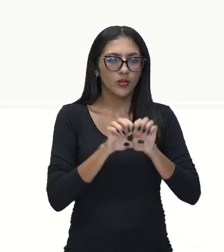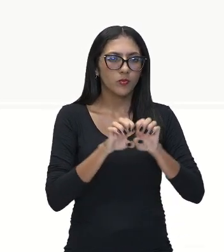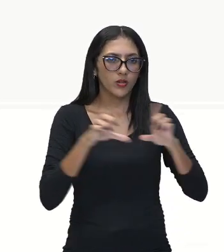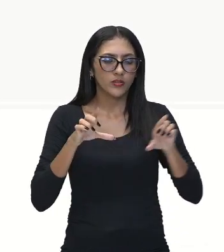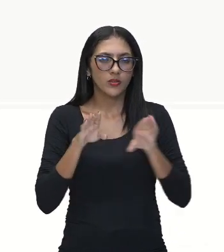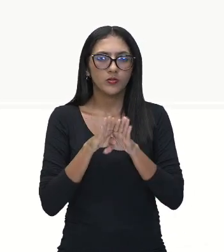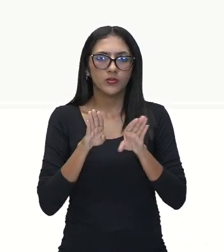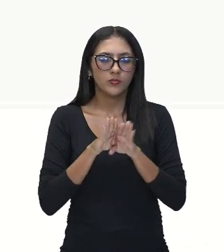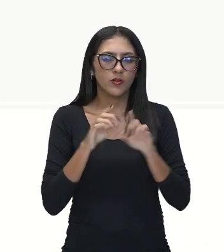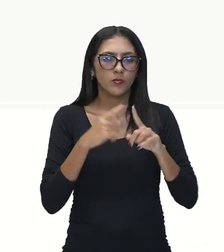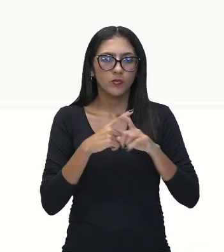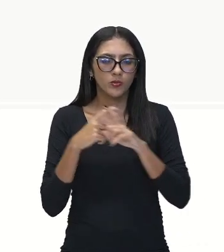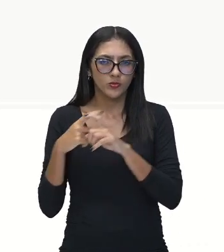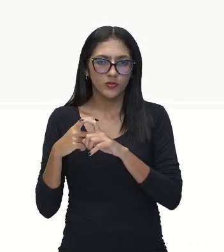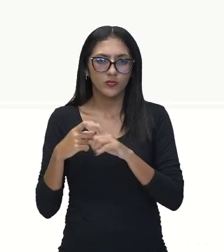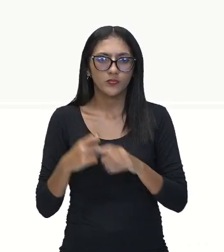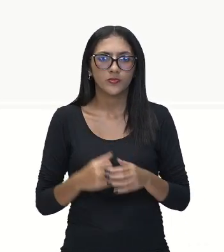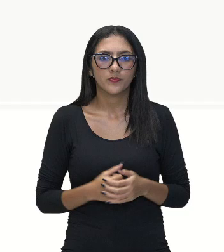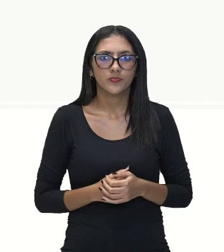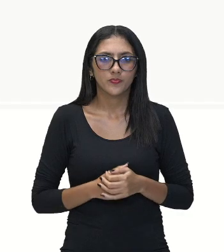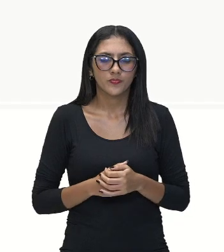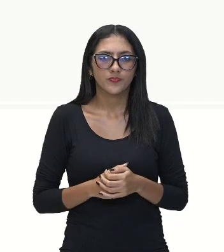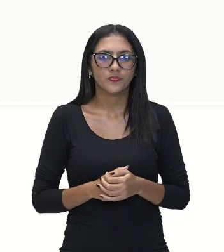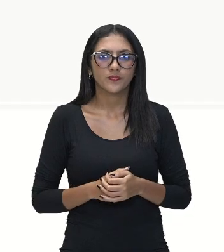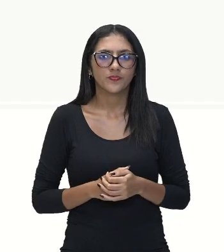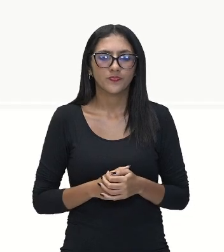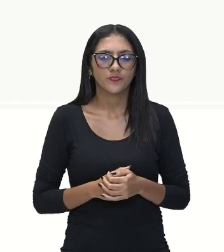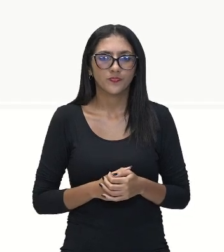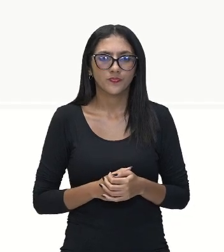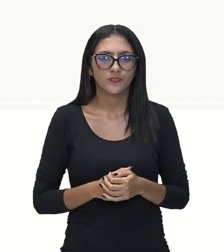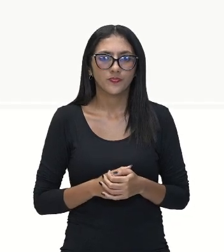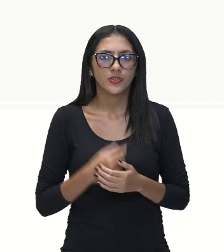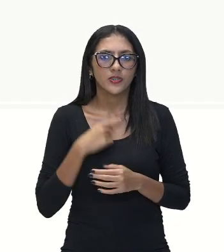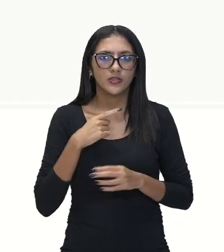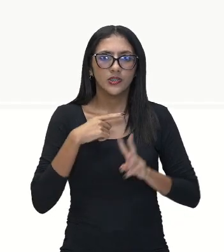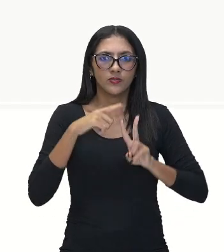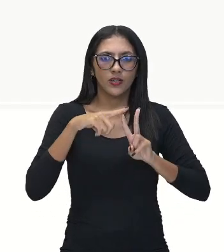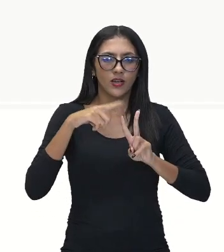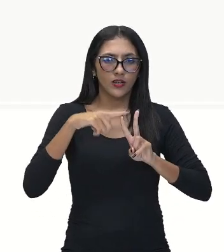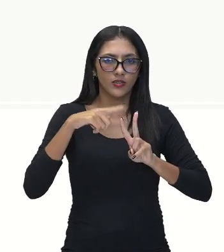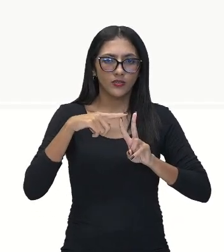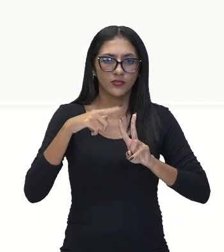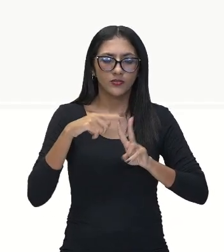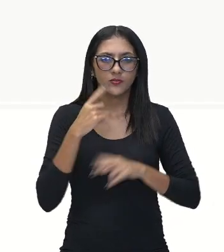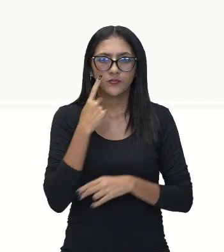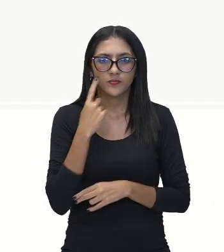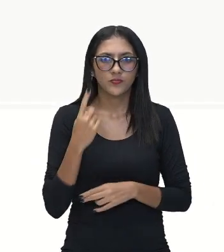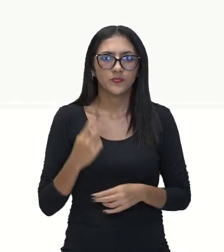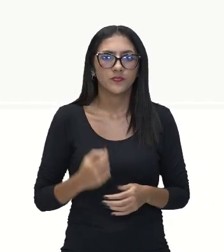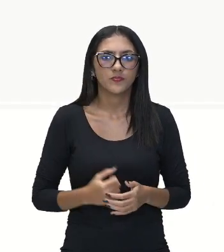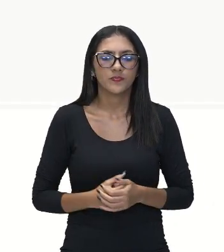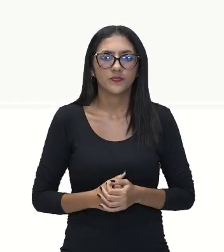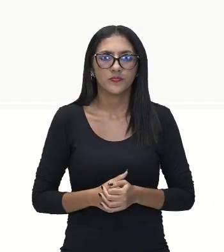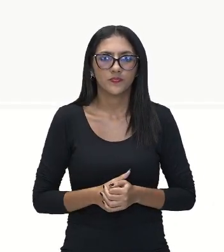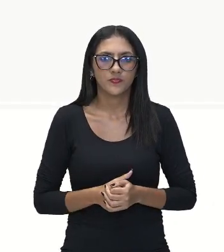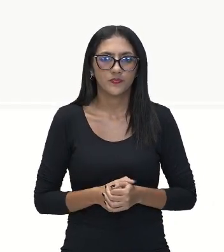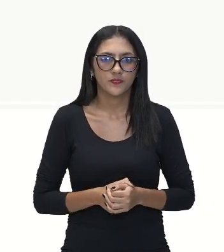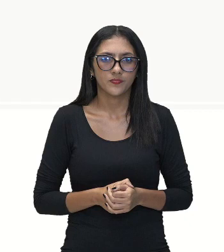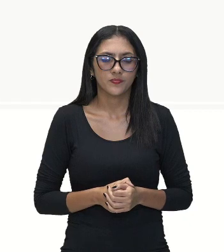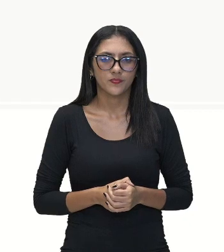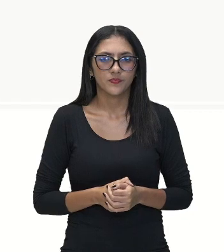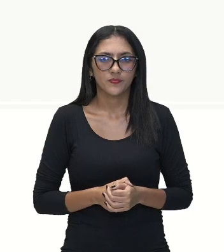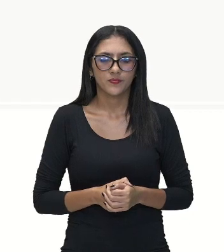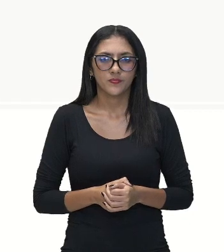ficou aí uma equação do primeiro grau que ela nos dá as raízes dessa equação ficamos então trocar cor do pincel para não